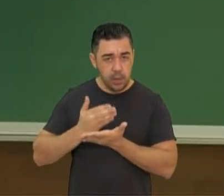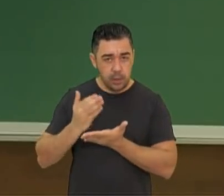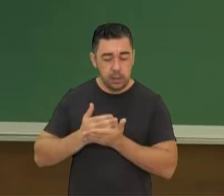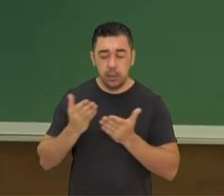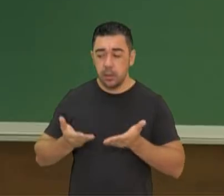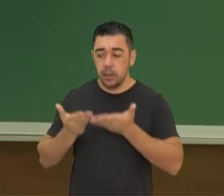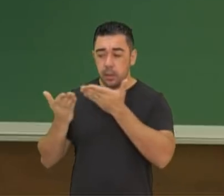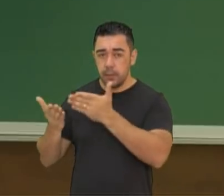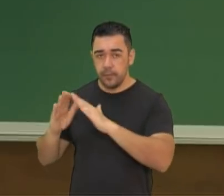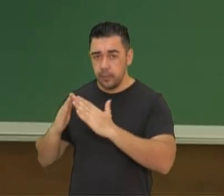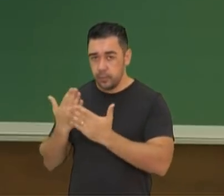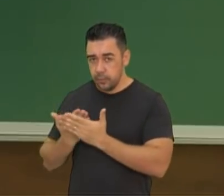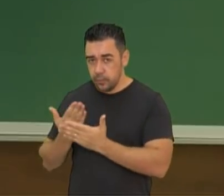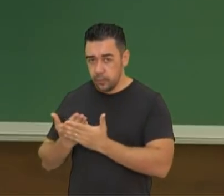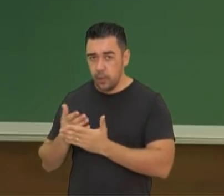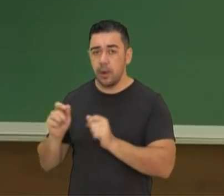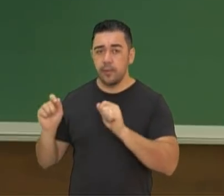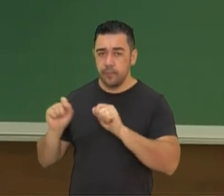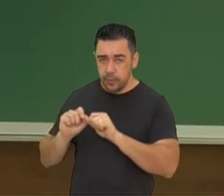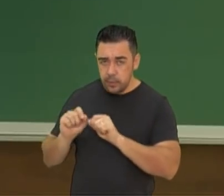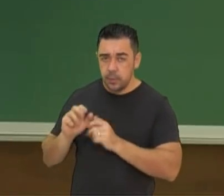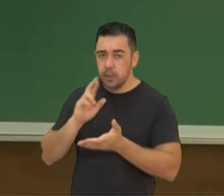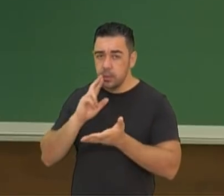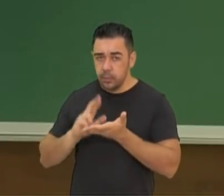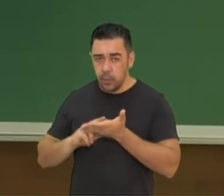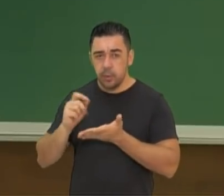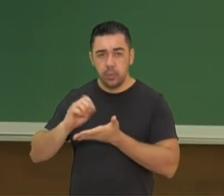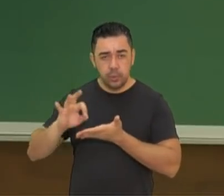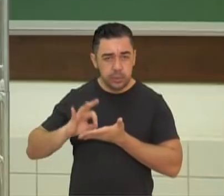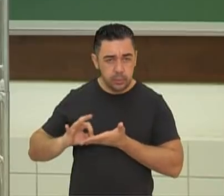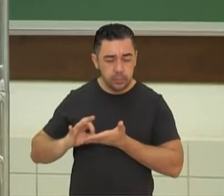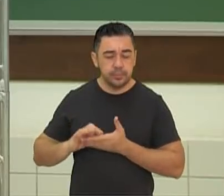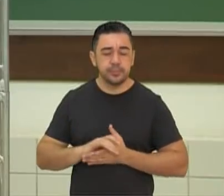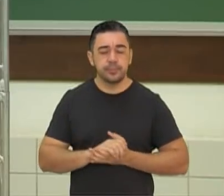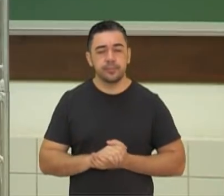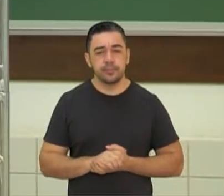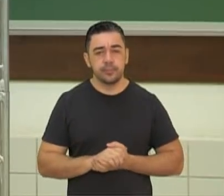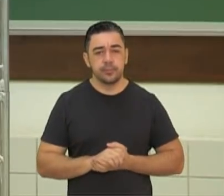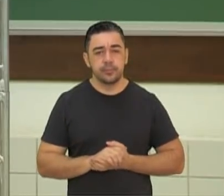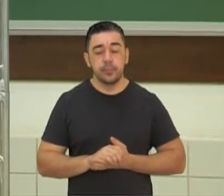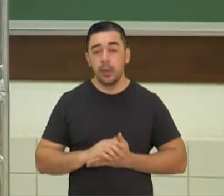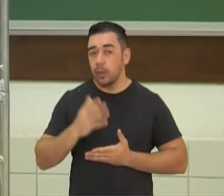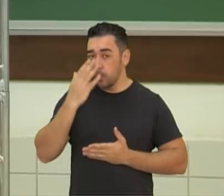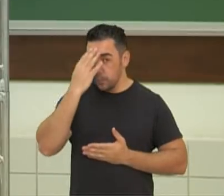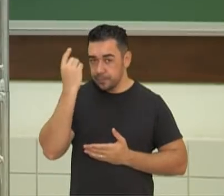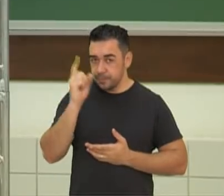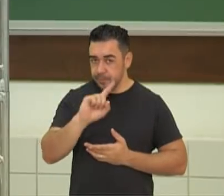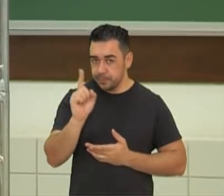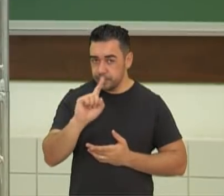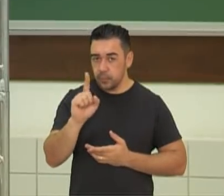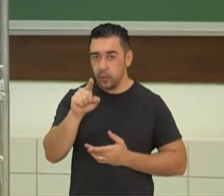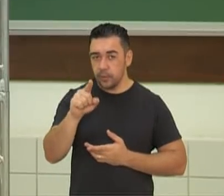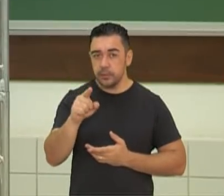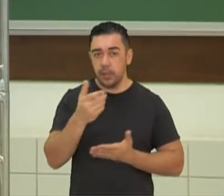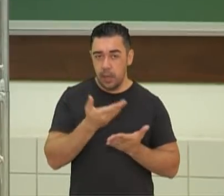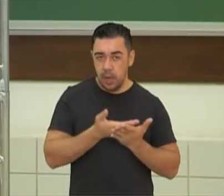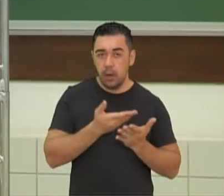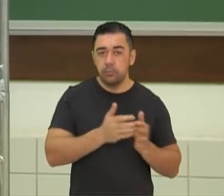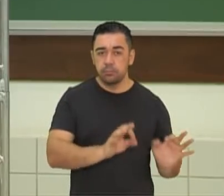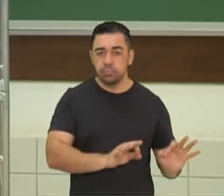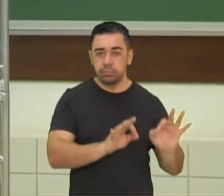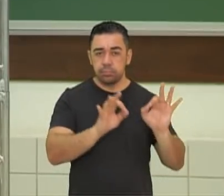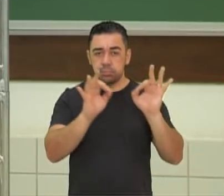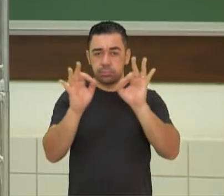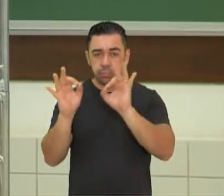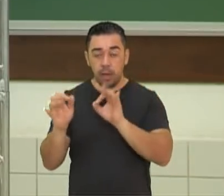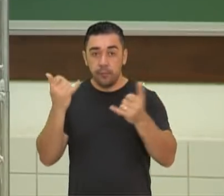leve para a escola, na medida do possível, para os professores poderem fazer a correção. Também não se esqueça de que durante a aula você precisa tomar nota das